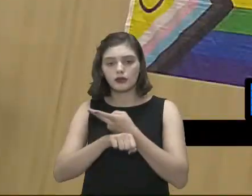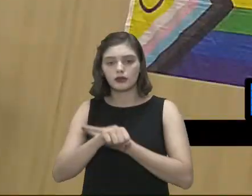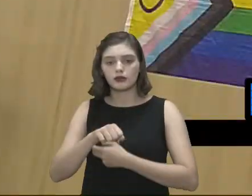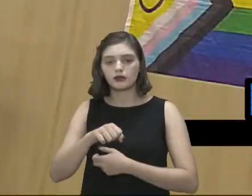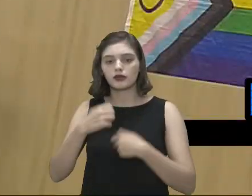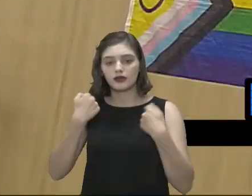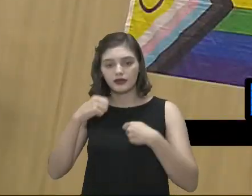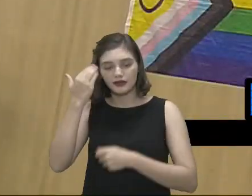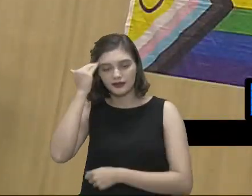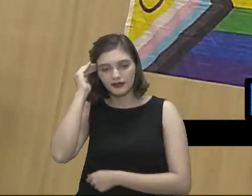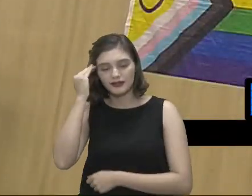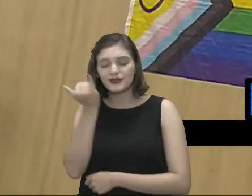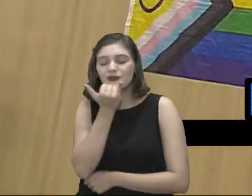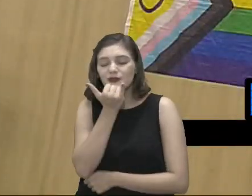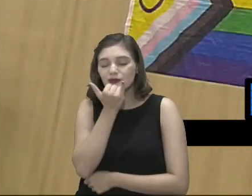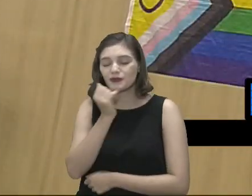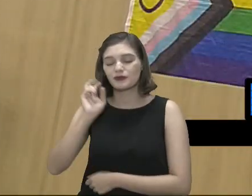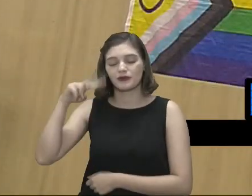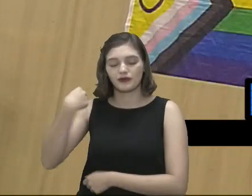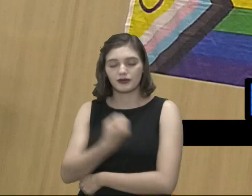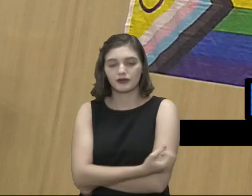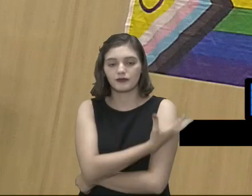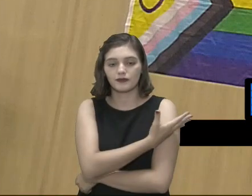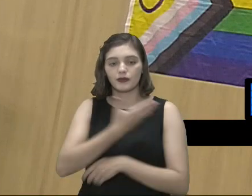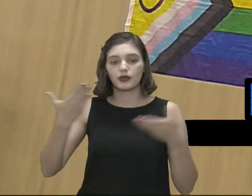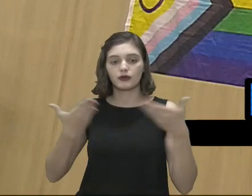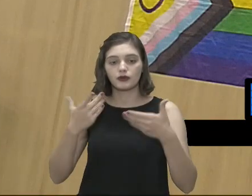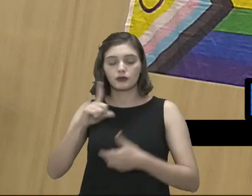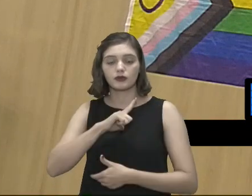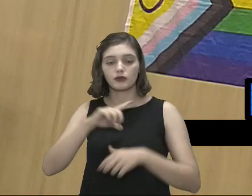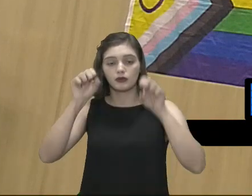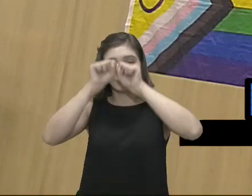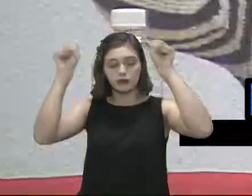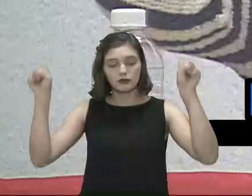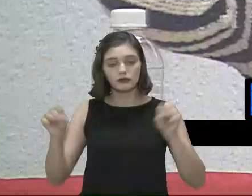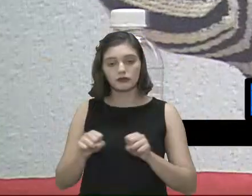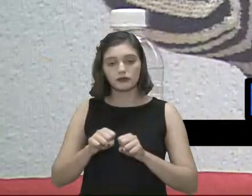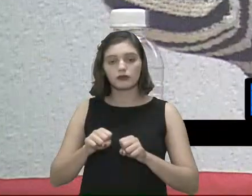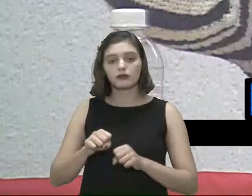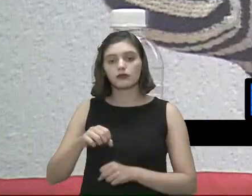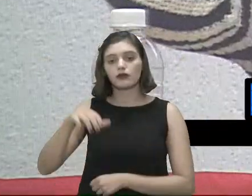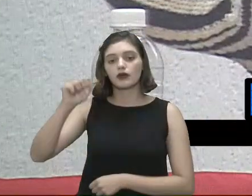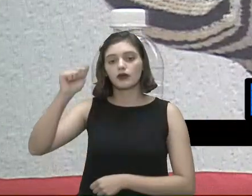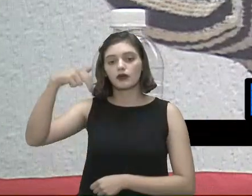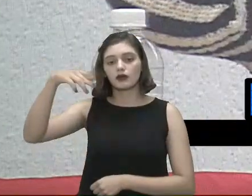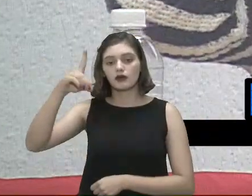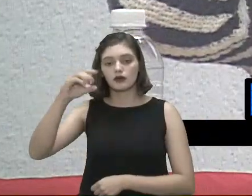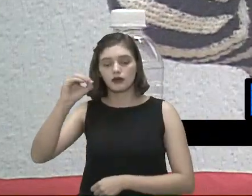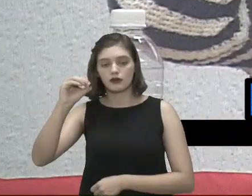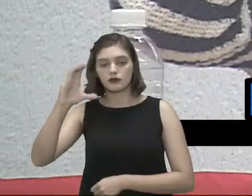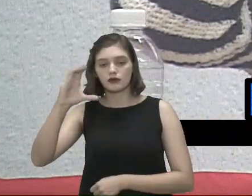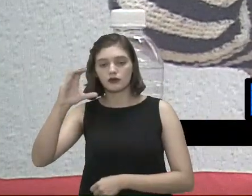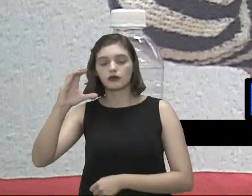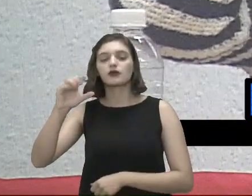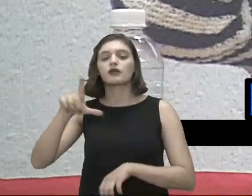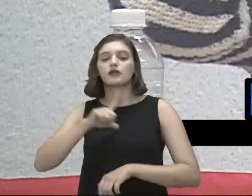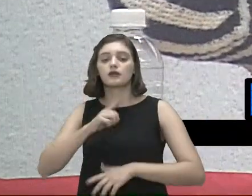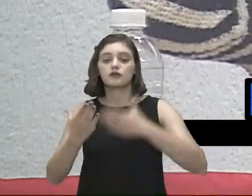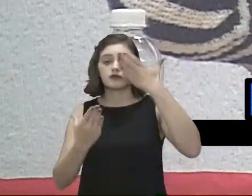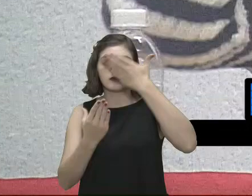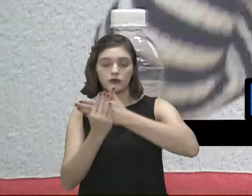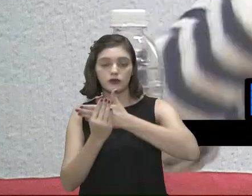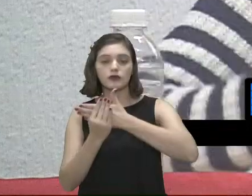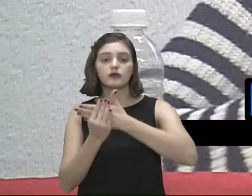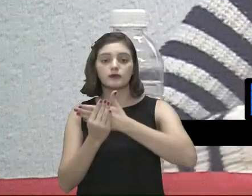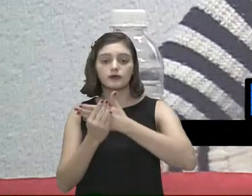eu compreendi melhor. Desculpa, vereadora. Hoje nós temos um sistema, que é o sistema do ANDOC. Ali a gente tem um protocolo, né, onde